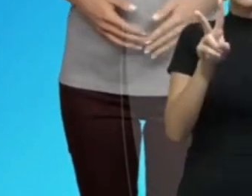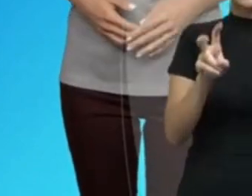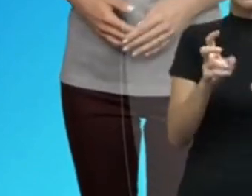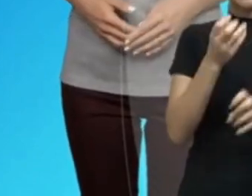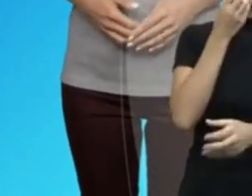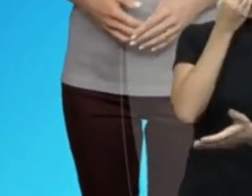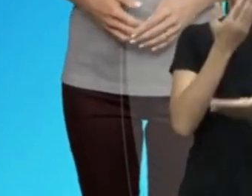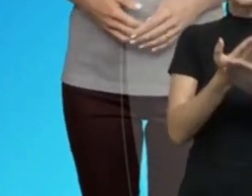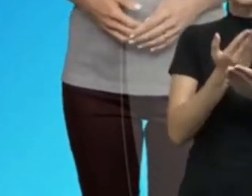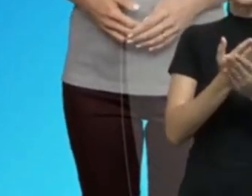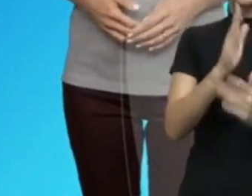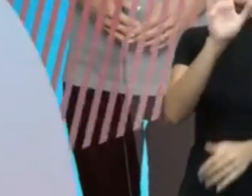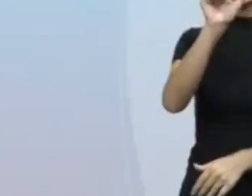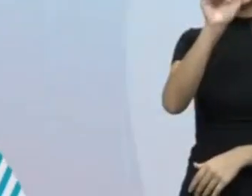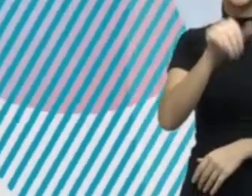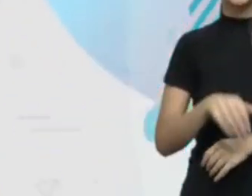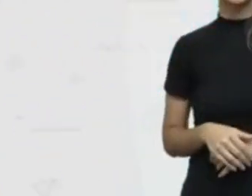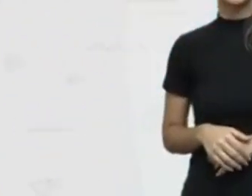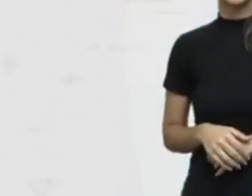Bons estudos e até mais!